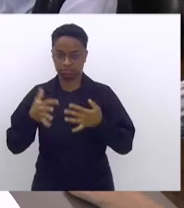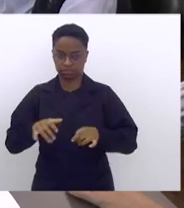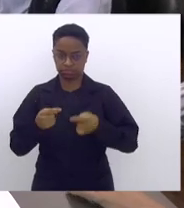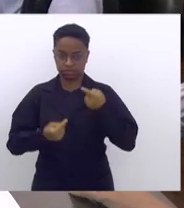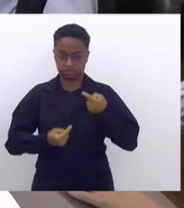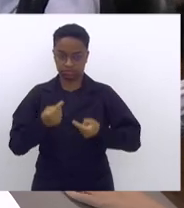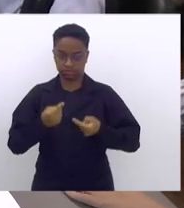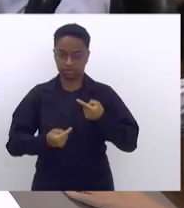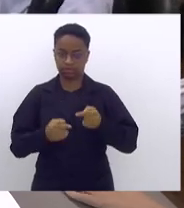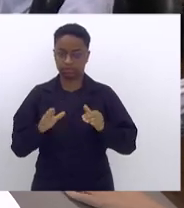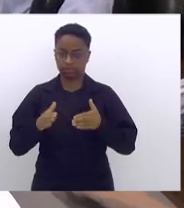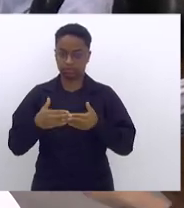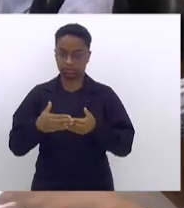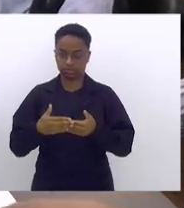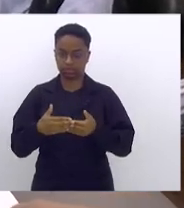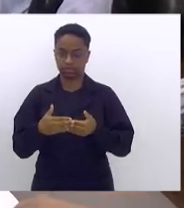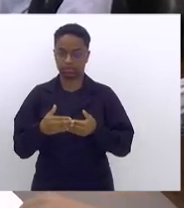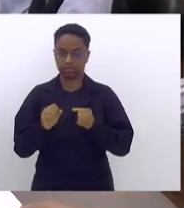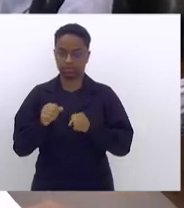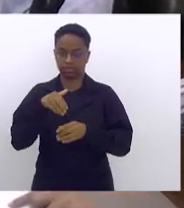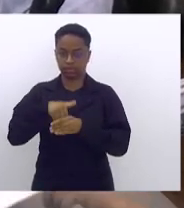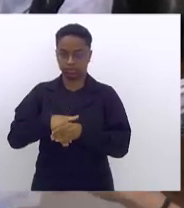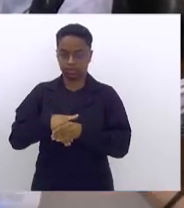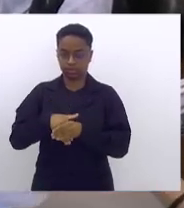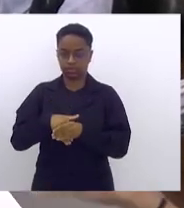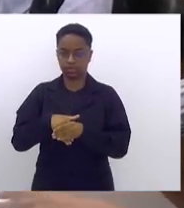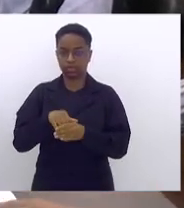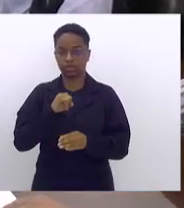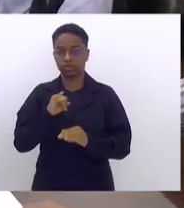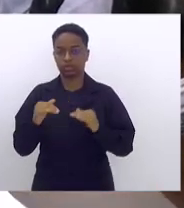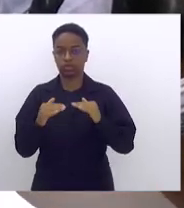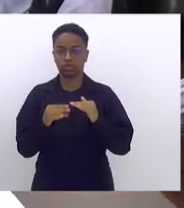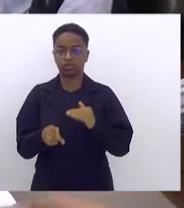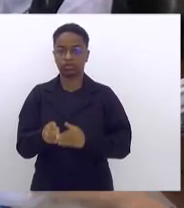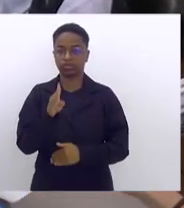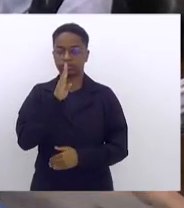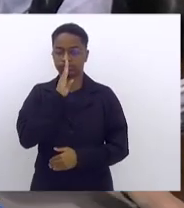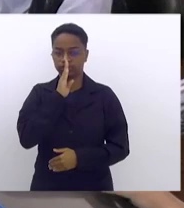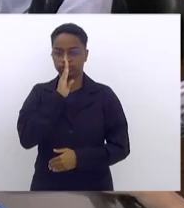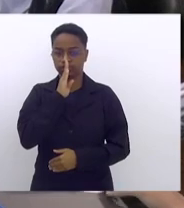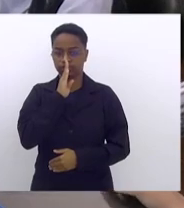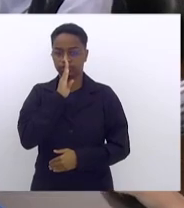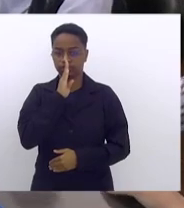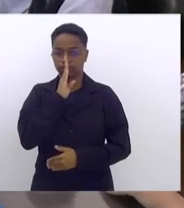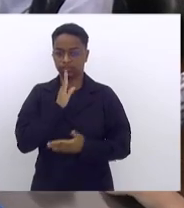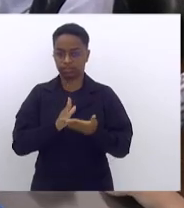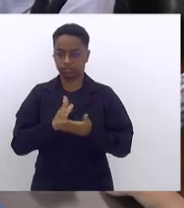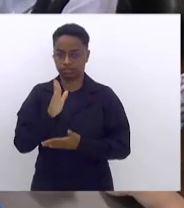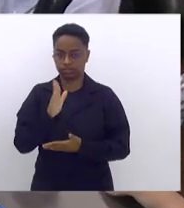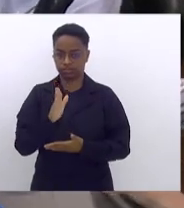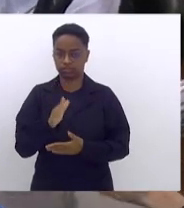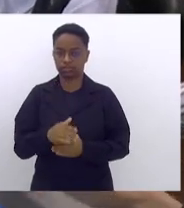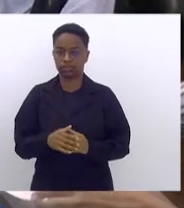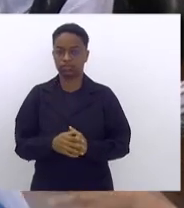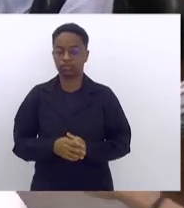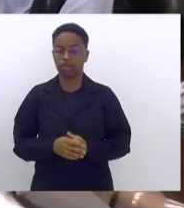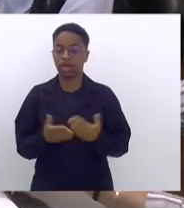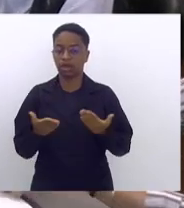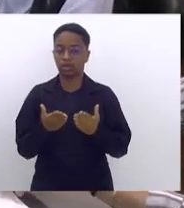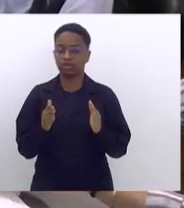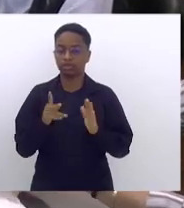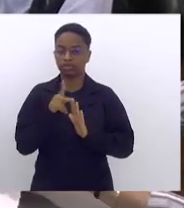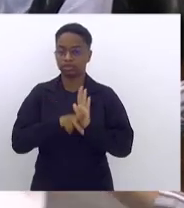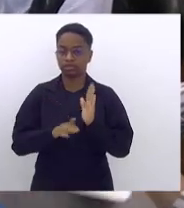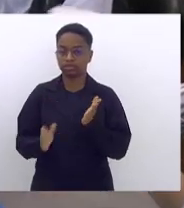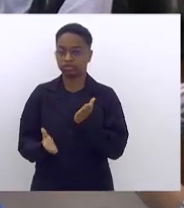queira discutir, encerrada a discussão, em votação, os senhores que aprovam permaneçam como estão, aprovado, o projeto foi anexado